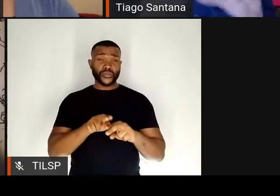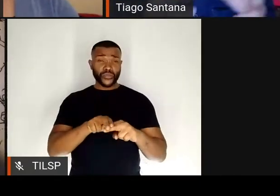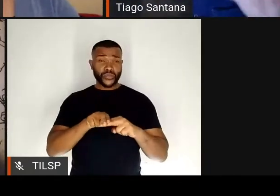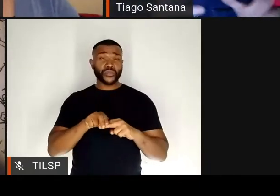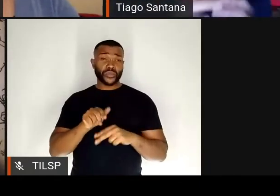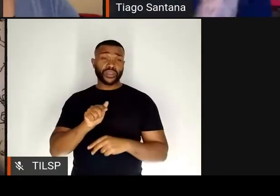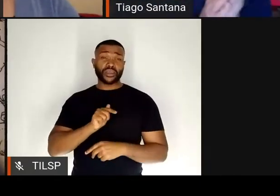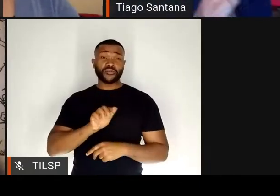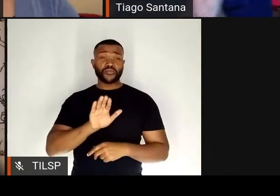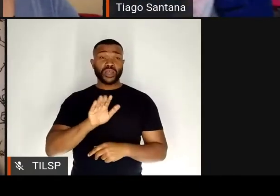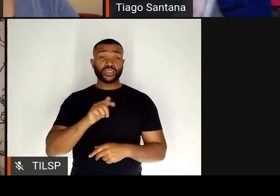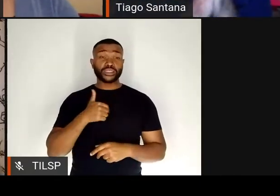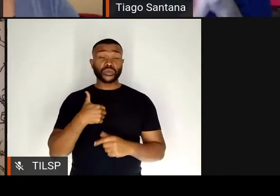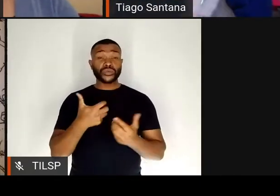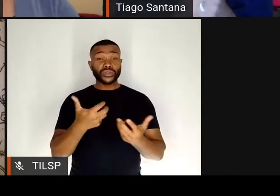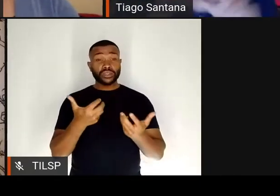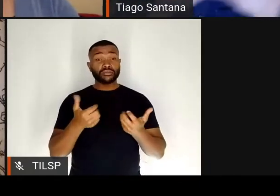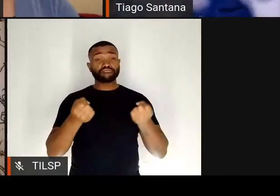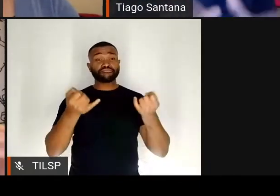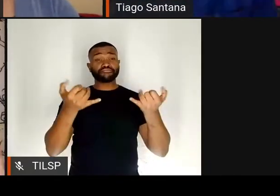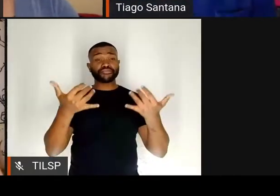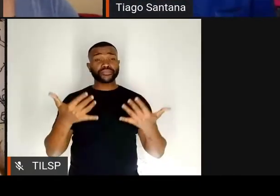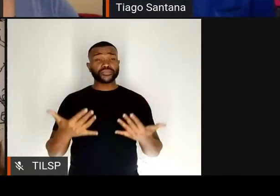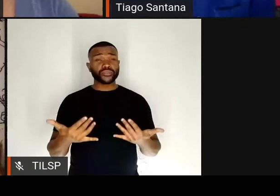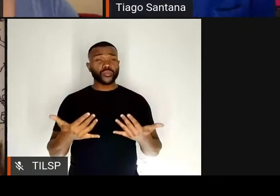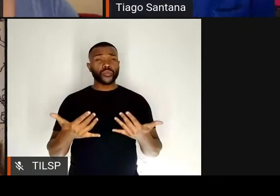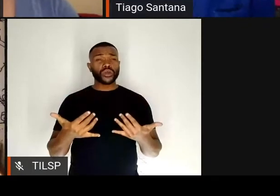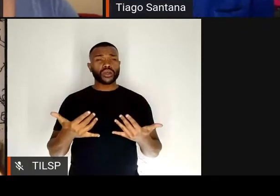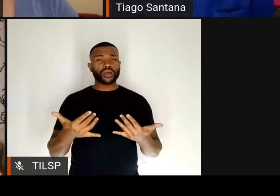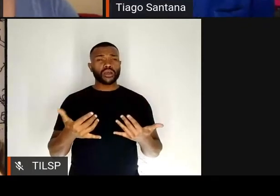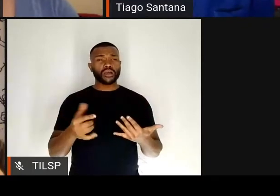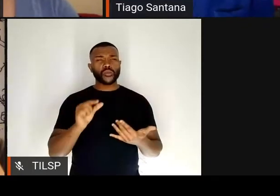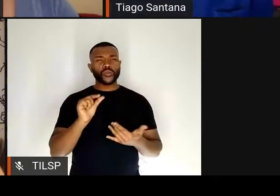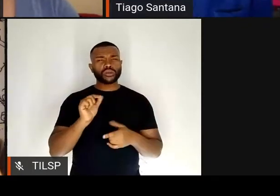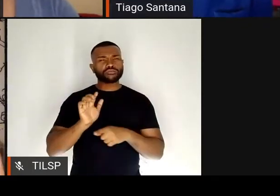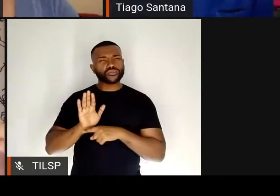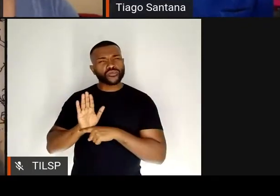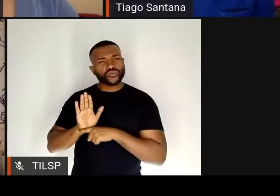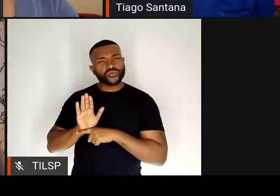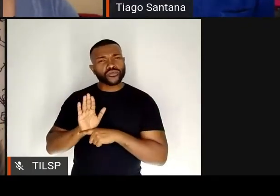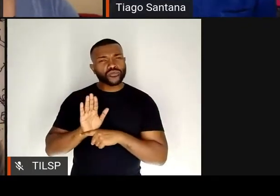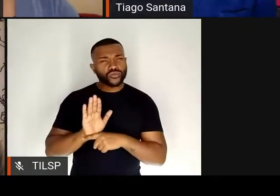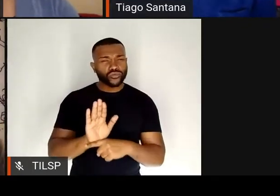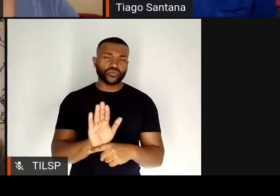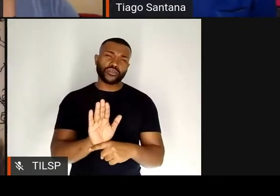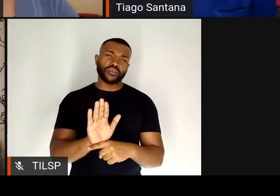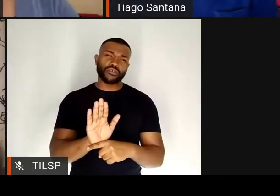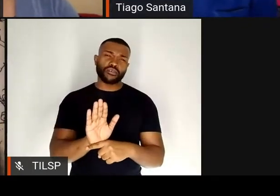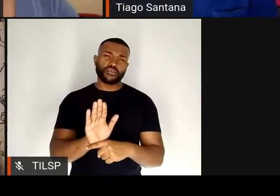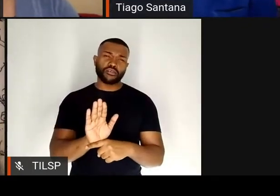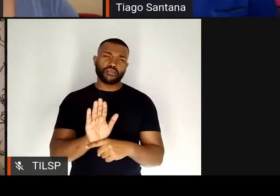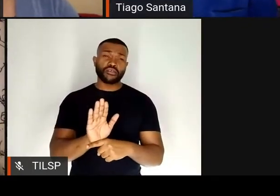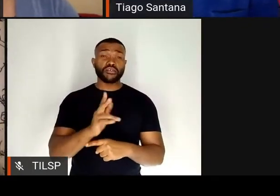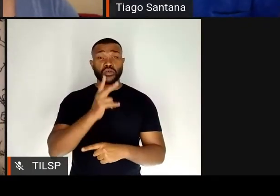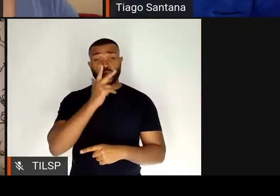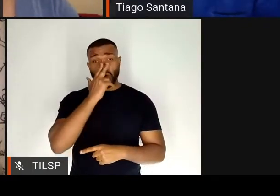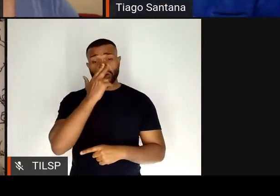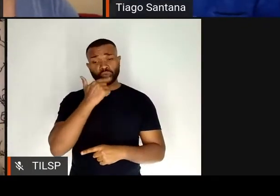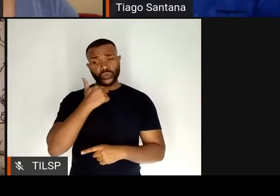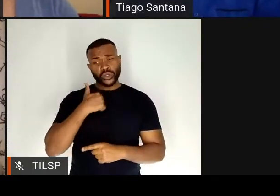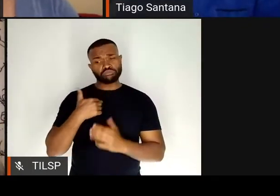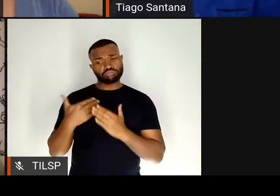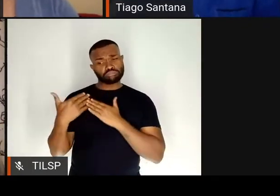isso, inclusive, porque está chegando aí no Luciano Carneiro, mas eu queria trazer um pouquinho só para ajudar aqui, mas eu acho